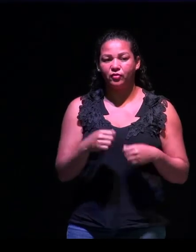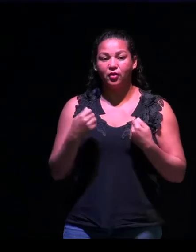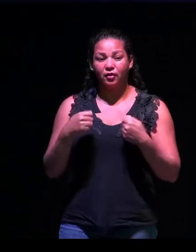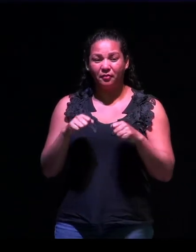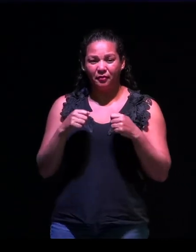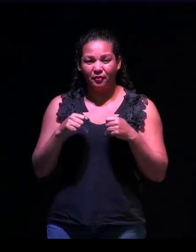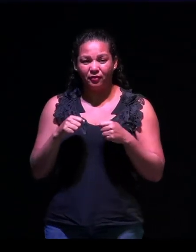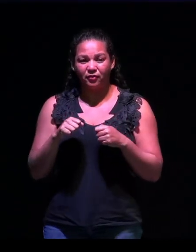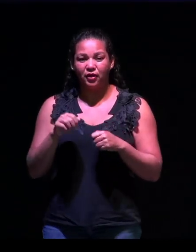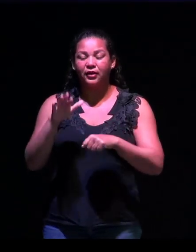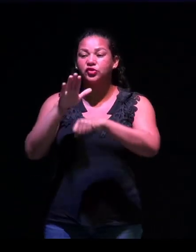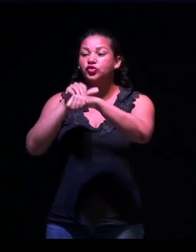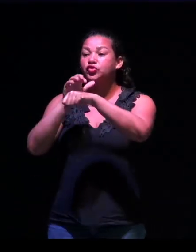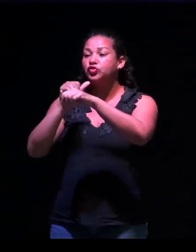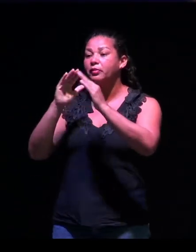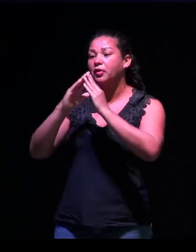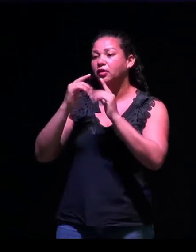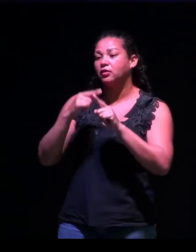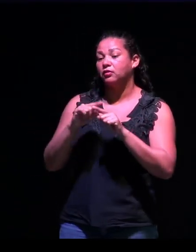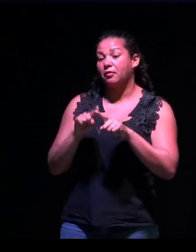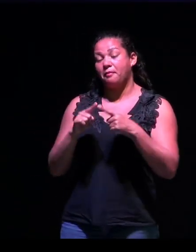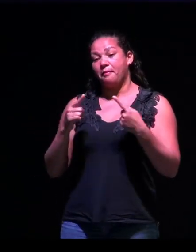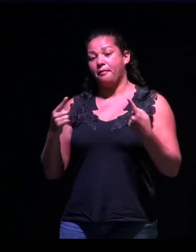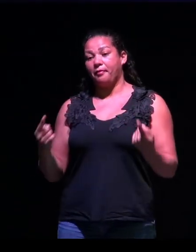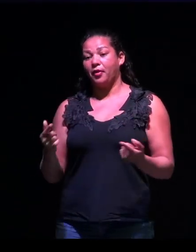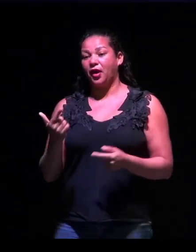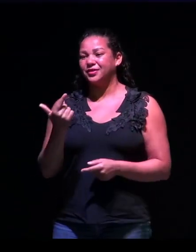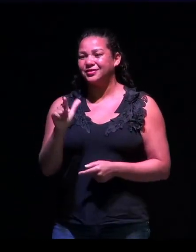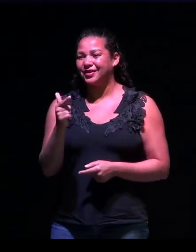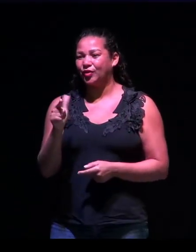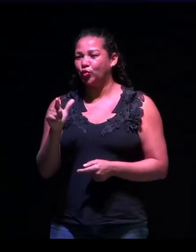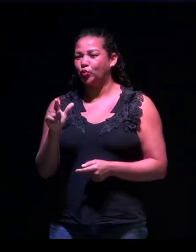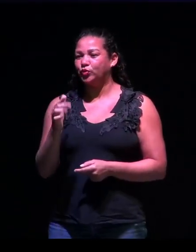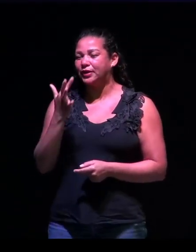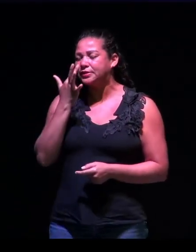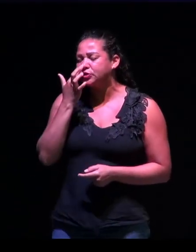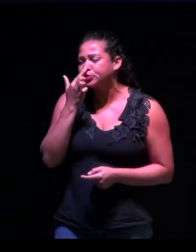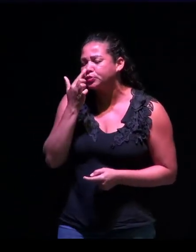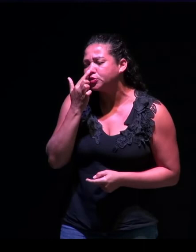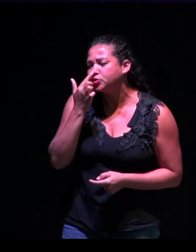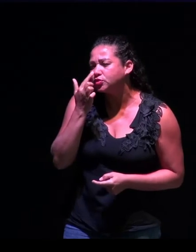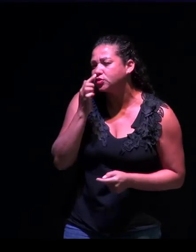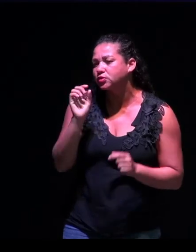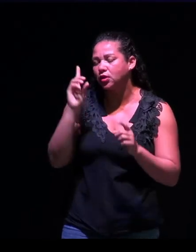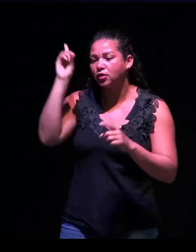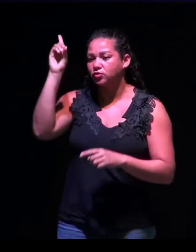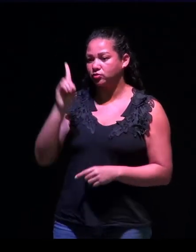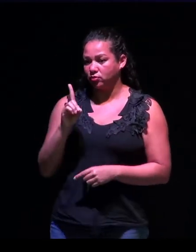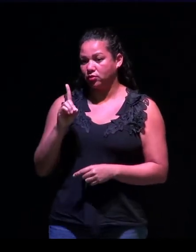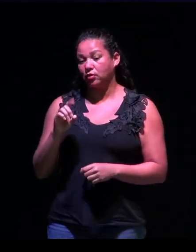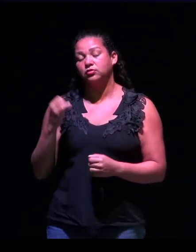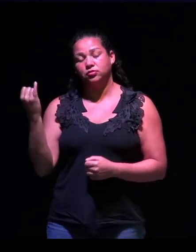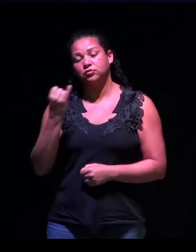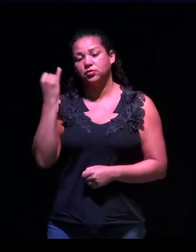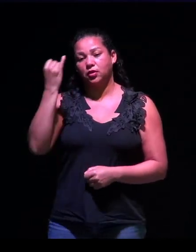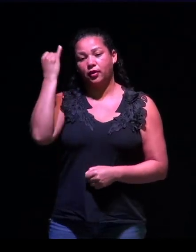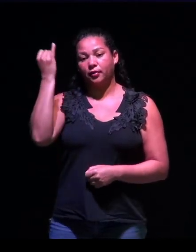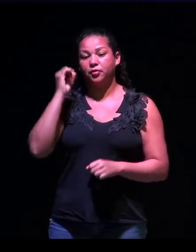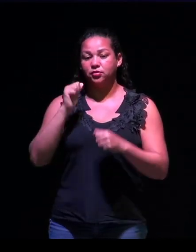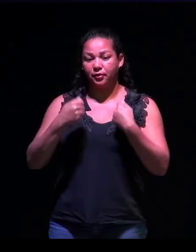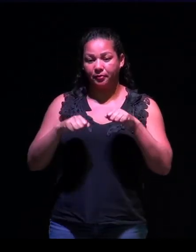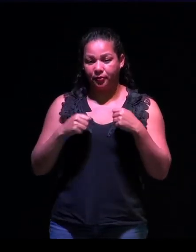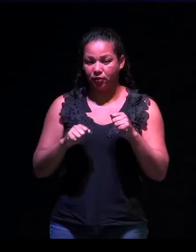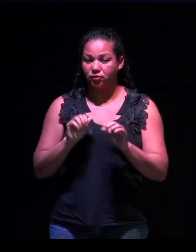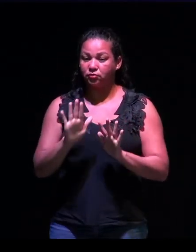Salvar vidas, humanamente falando, mas não ter vida com Deus? Então isso é muito importante, nós temos que pensar nisso. As